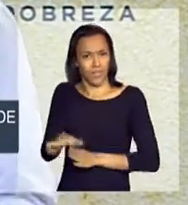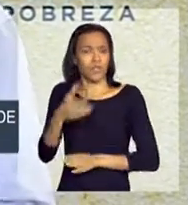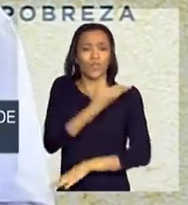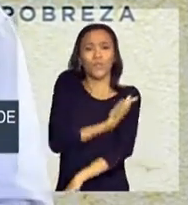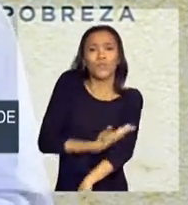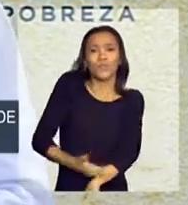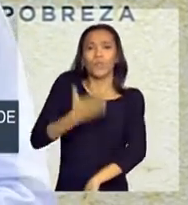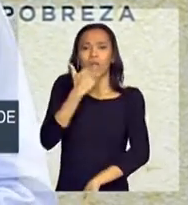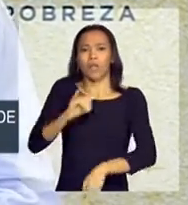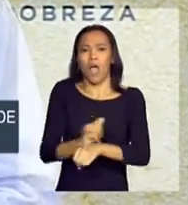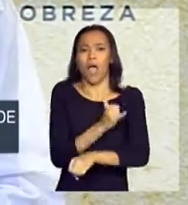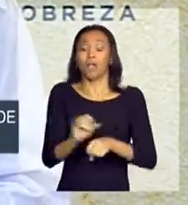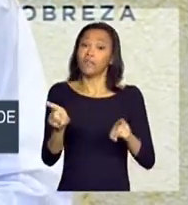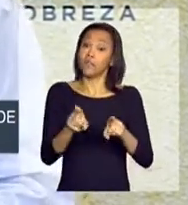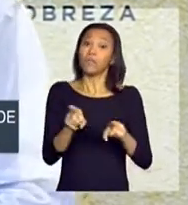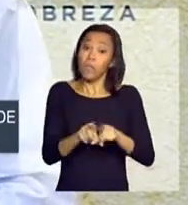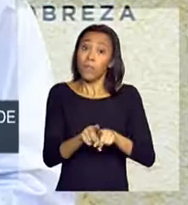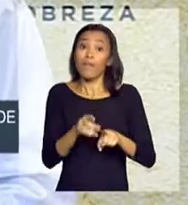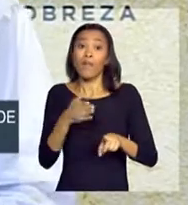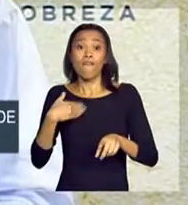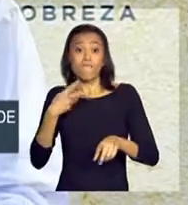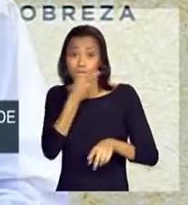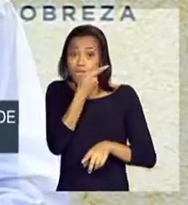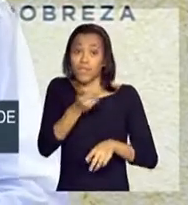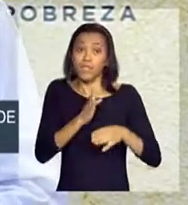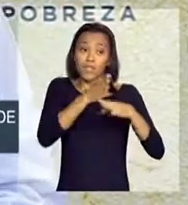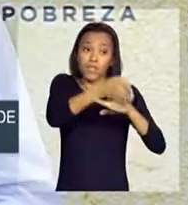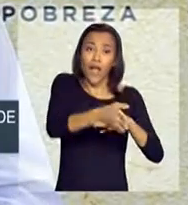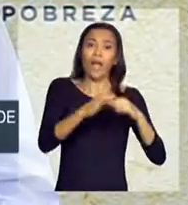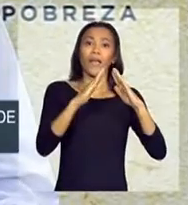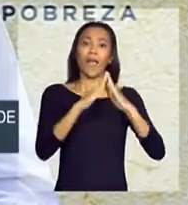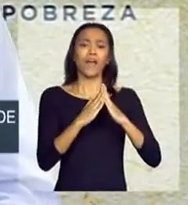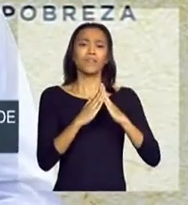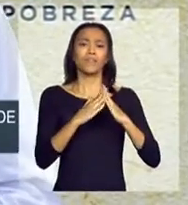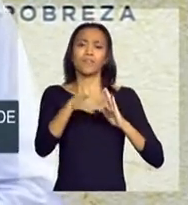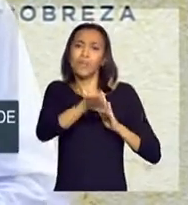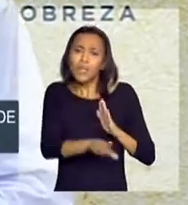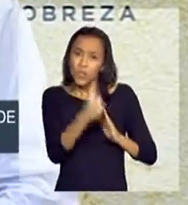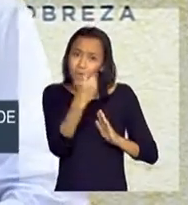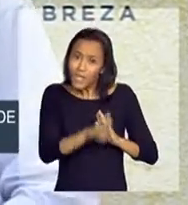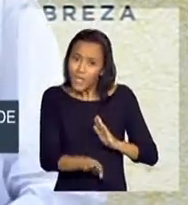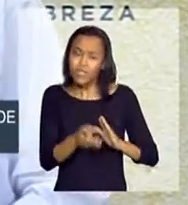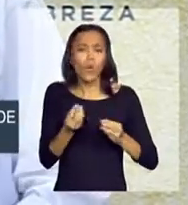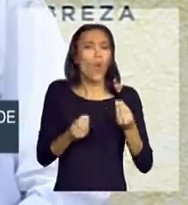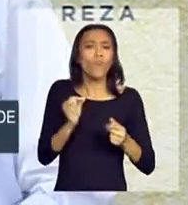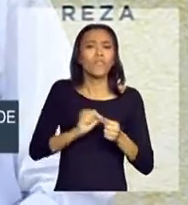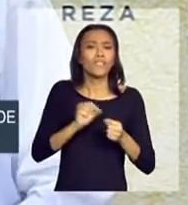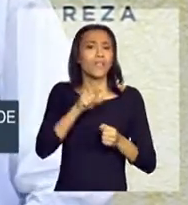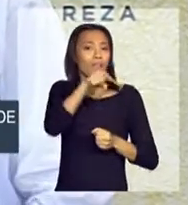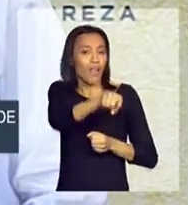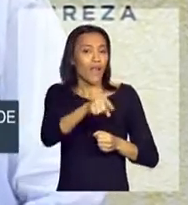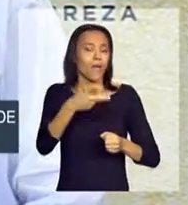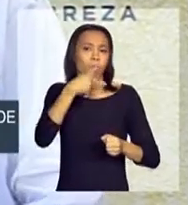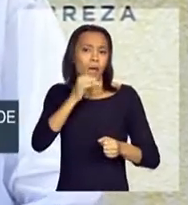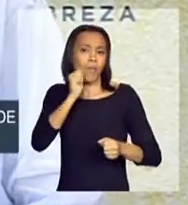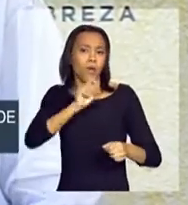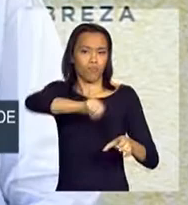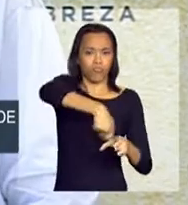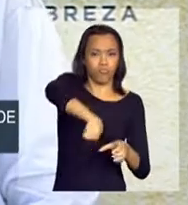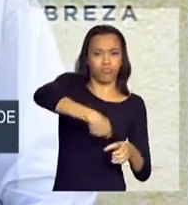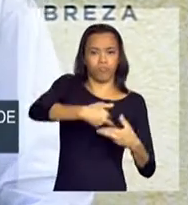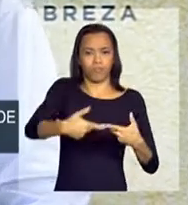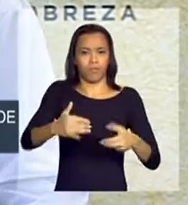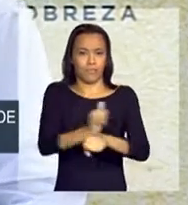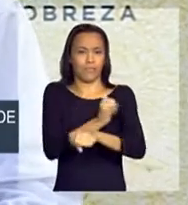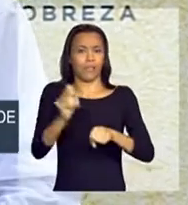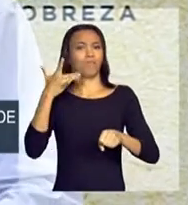vai visitar a casa de uma criança e ver o que ela pode fazer na casa dela junto com a mãe que os pais que podem ter uma alimentação